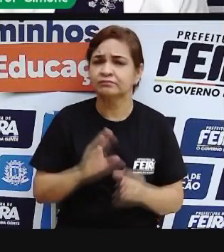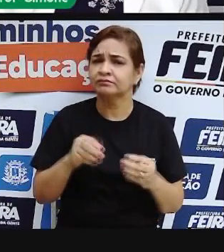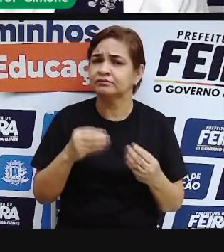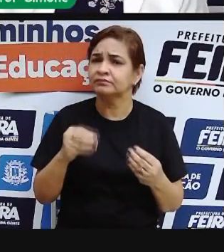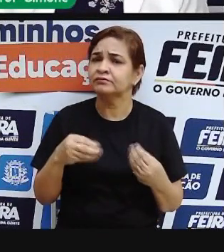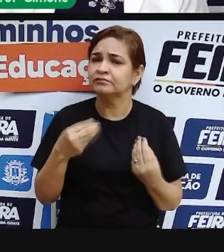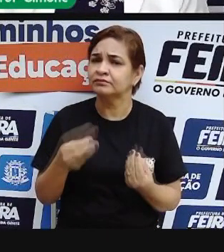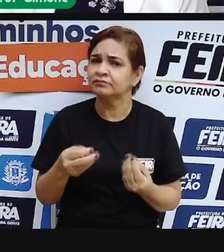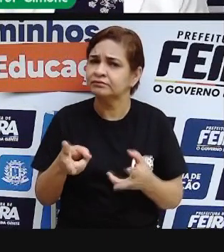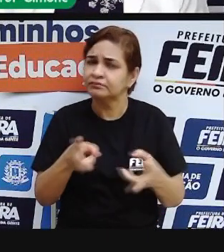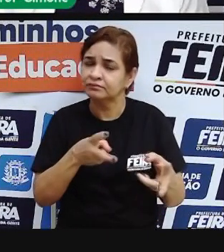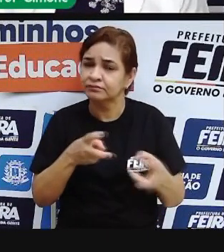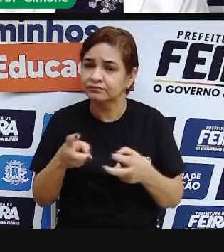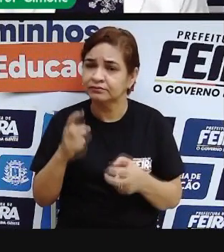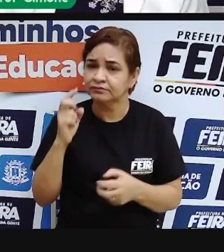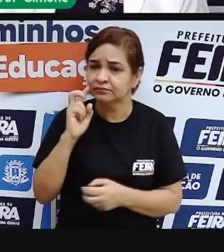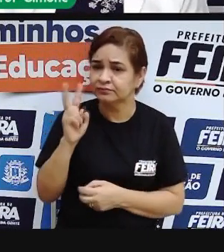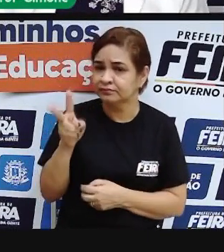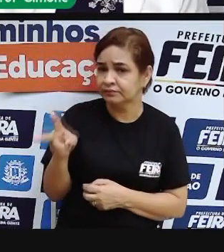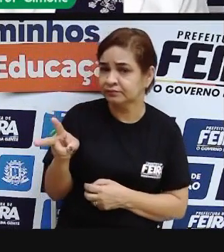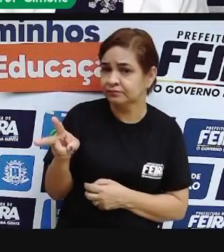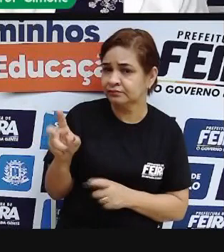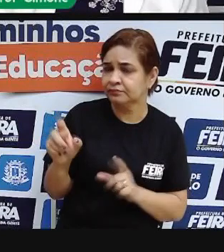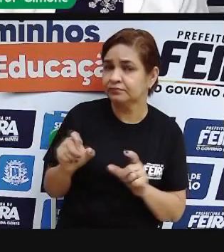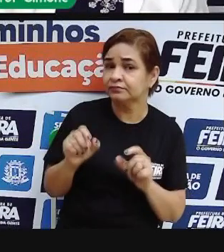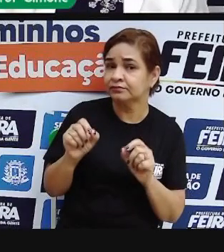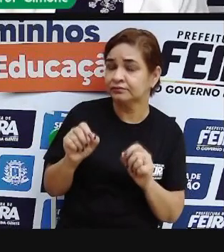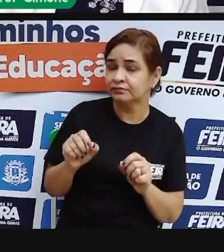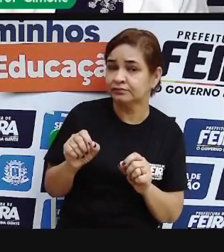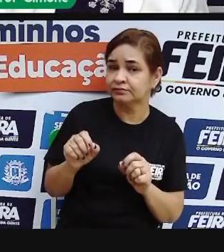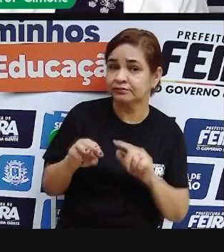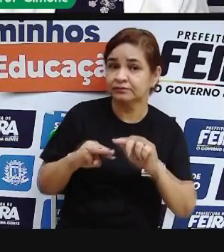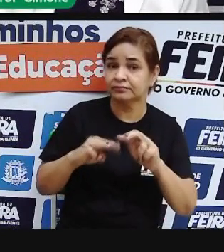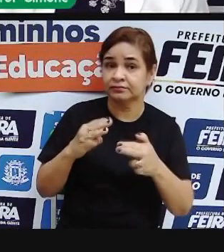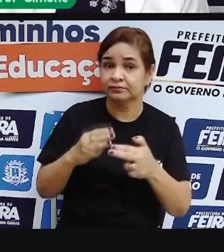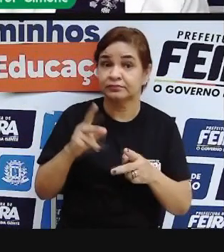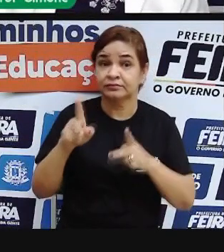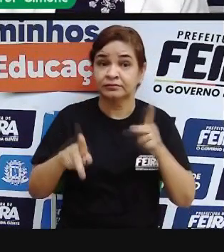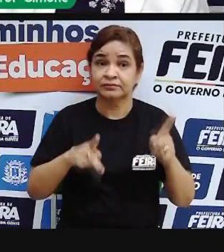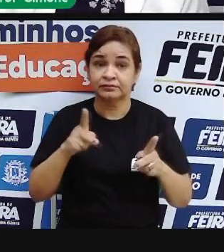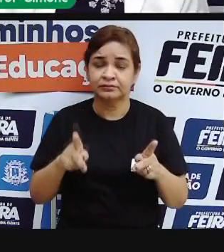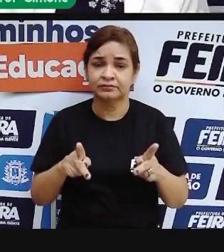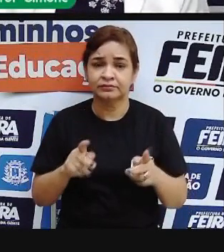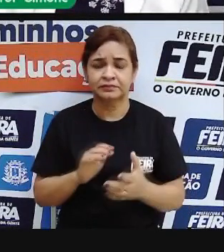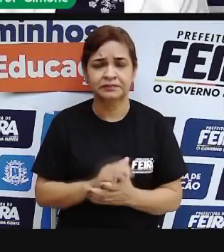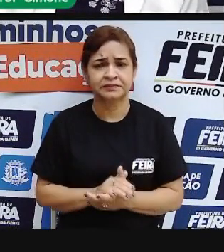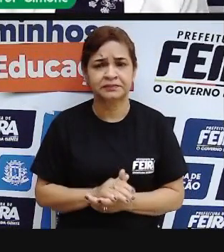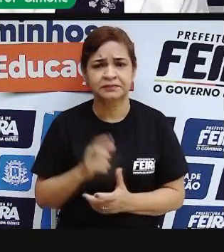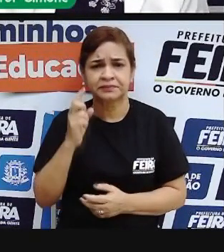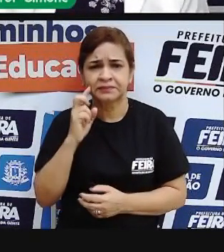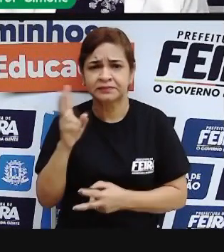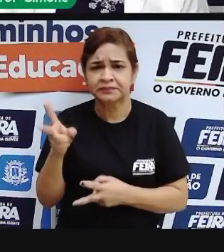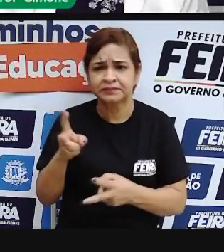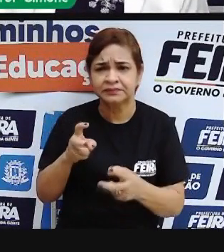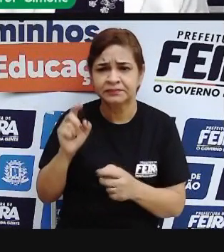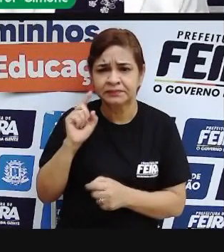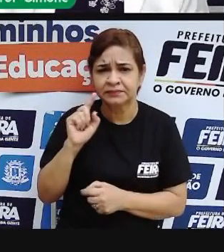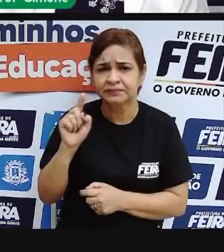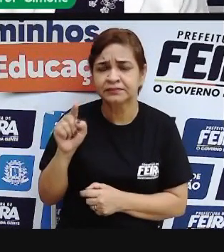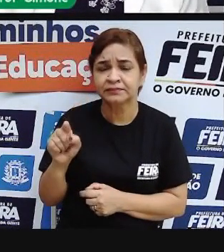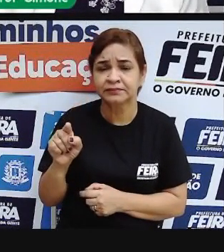essas influências na imagem ao lado? Essa imagem aqui? O que será que tem aqui que